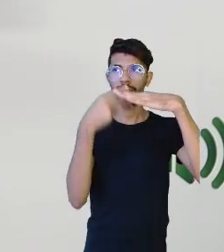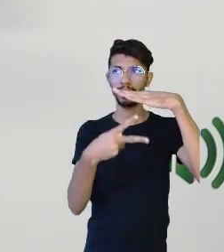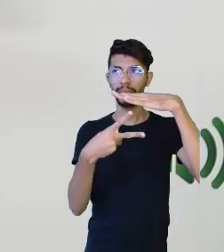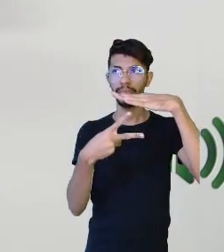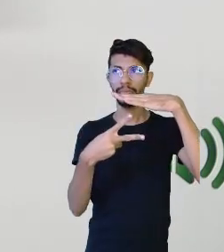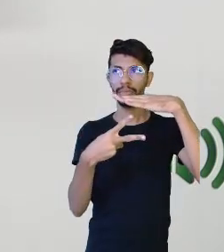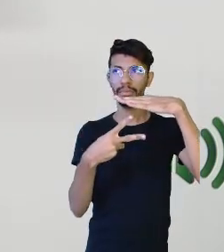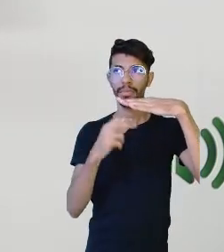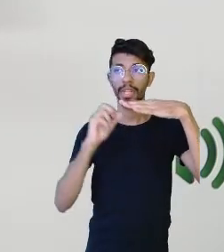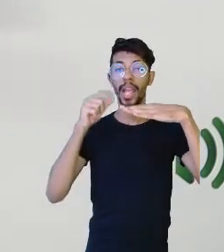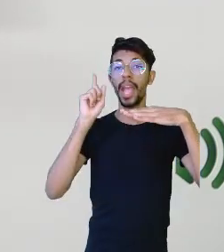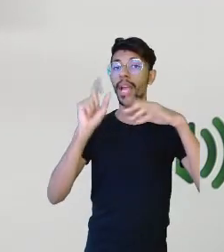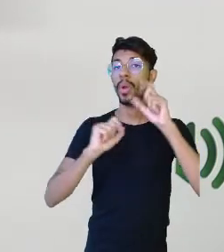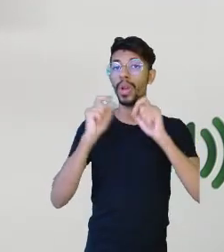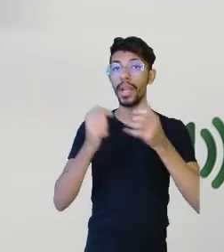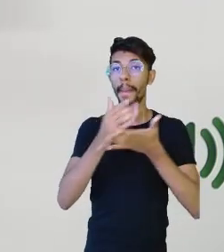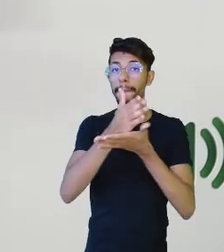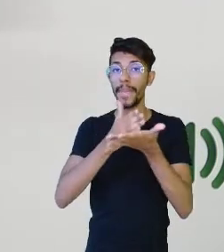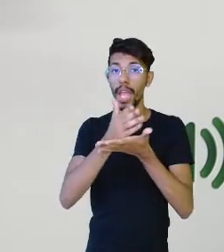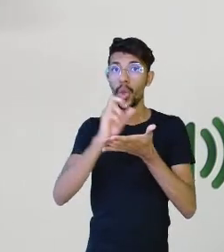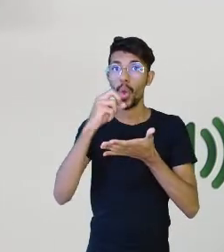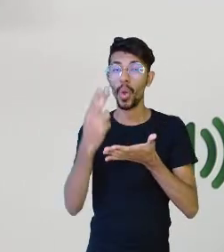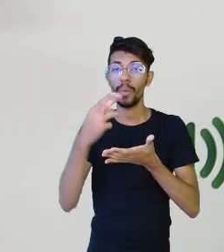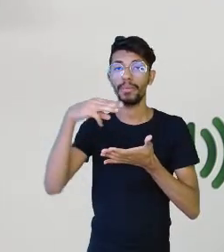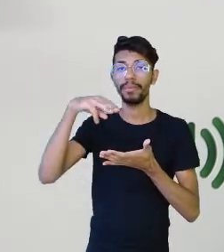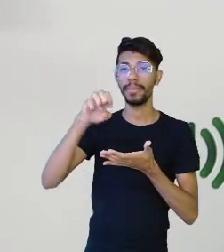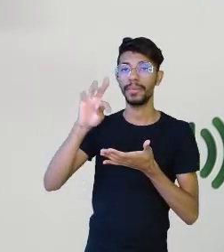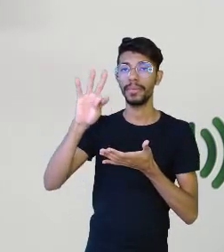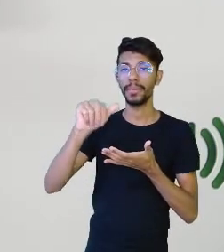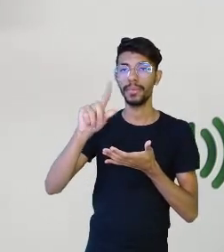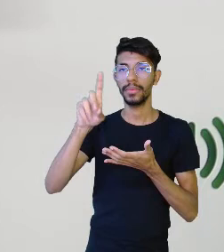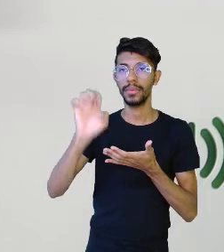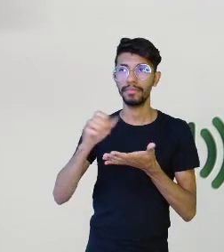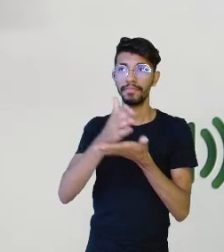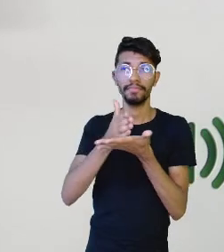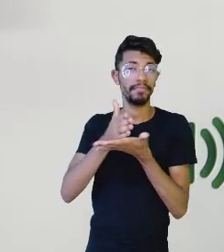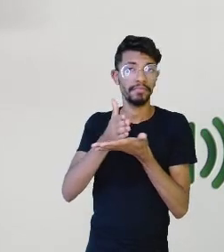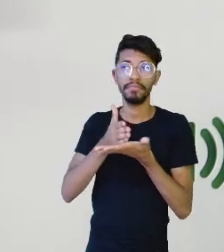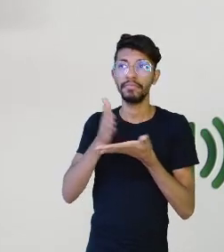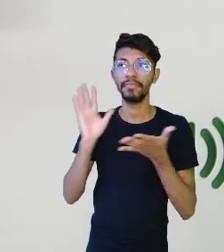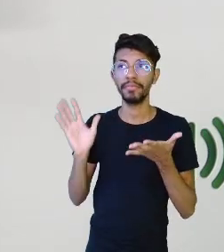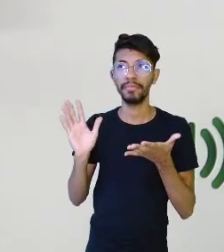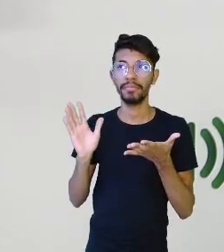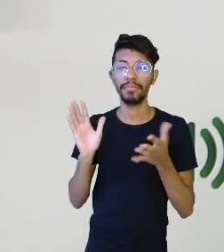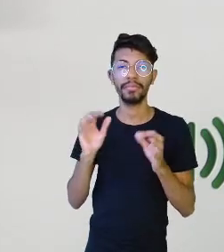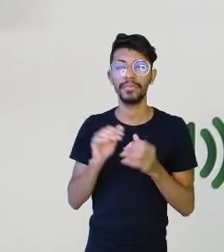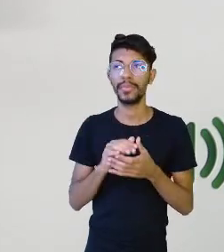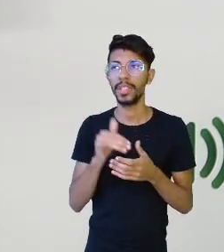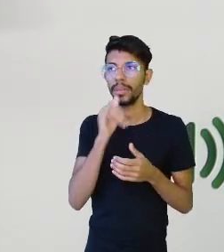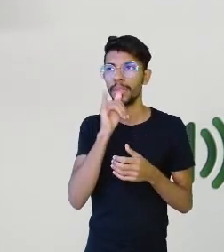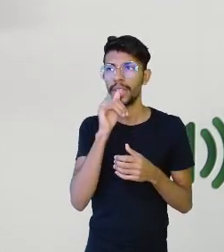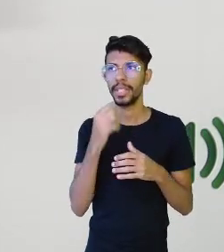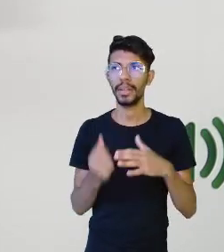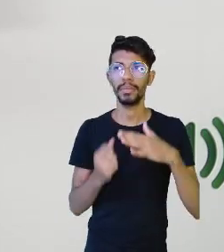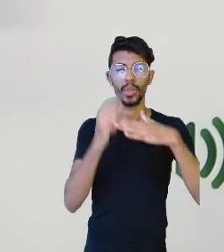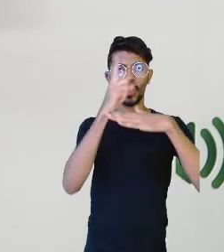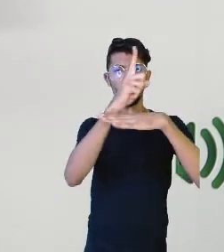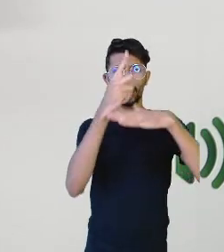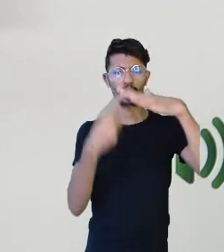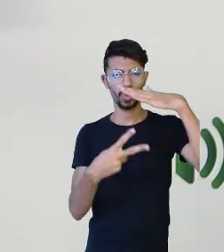1/2 ou metade. Quando eu falo de, vamos dizer assim,